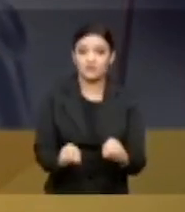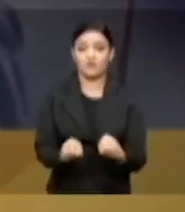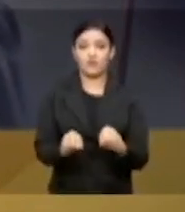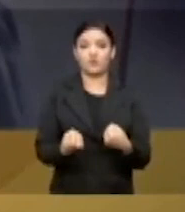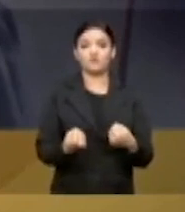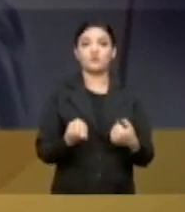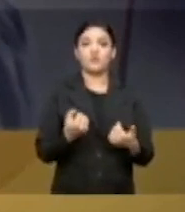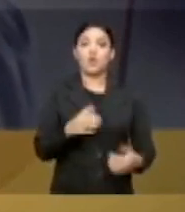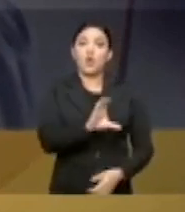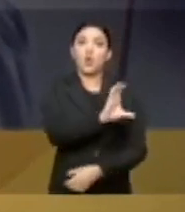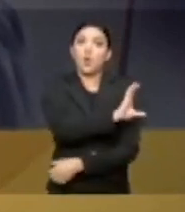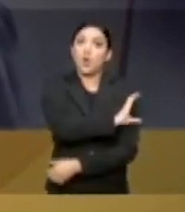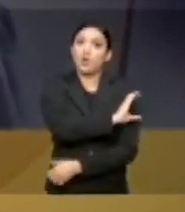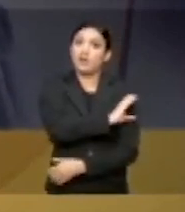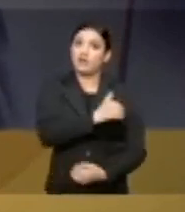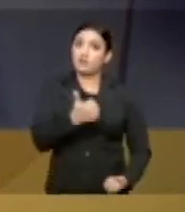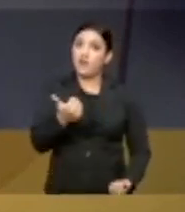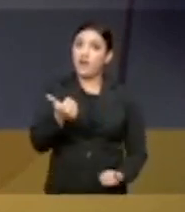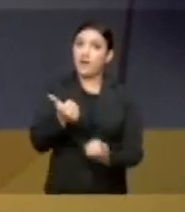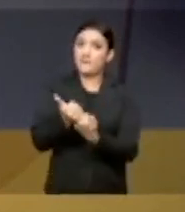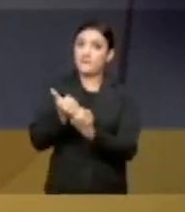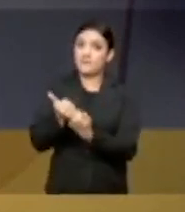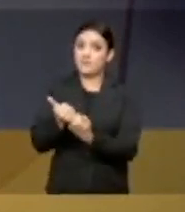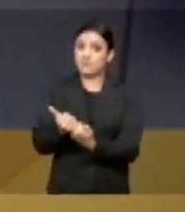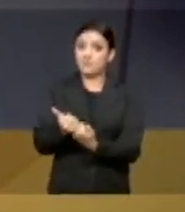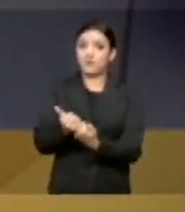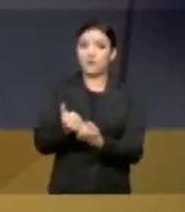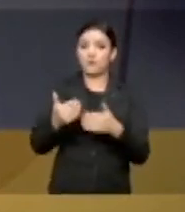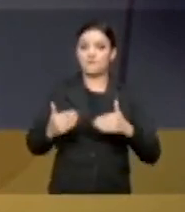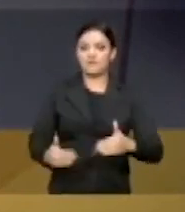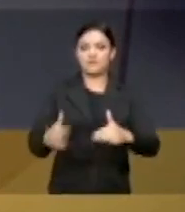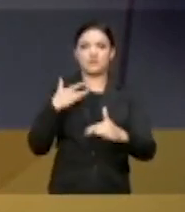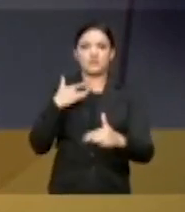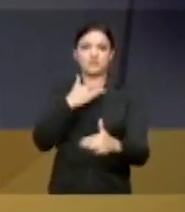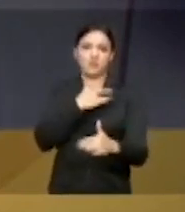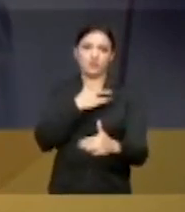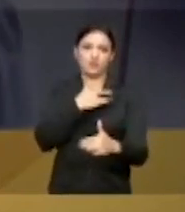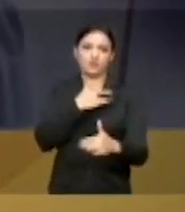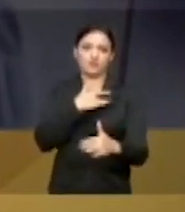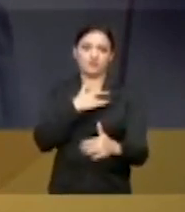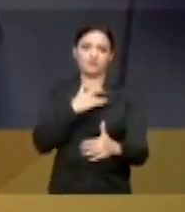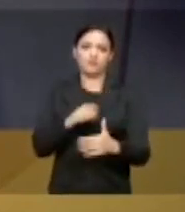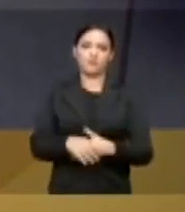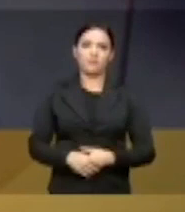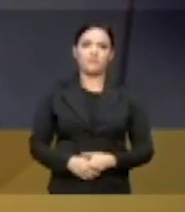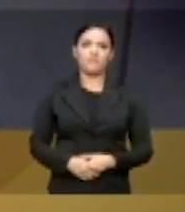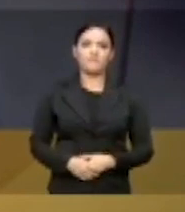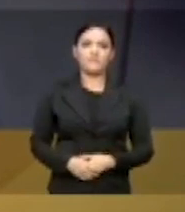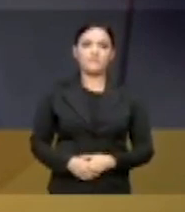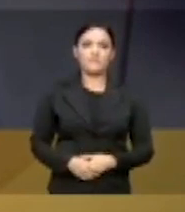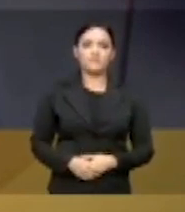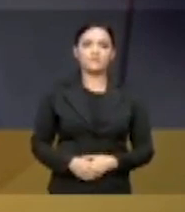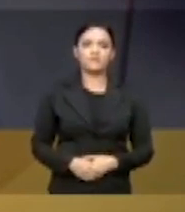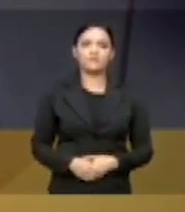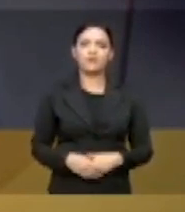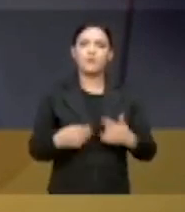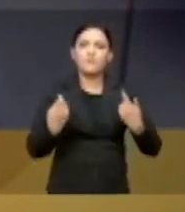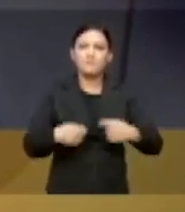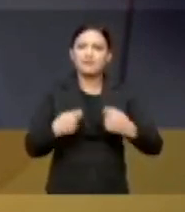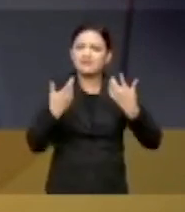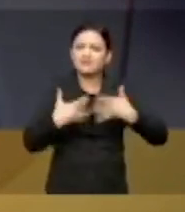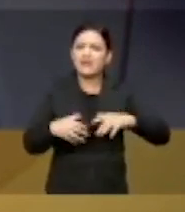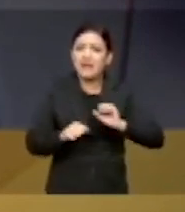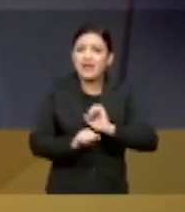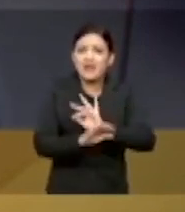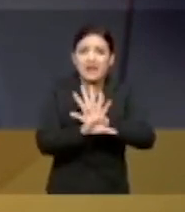sob coordenação e apoio do Ministério da Saúde. Aqui deve ser dito de modo bastante